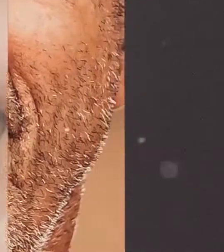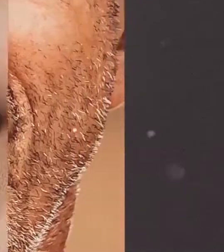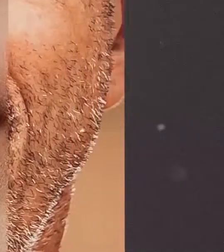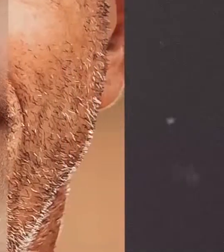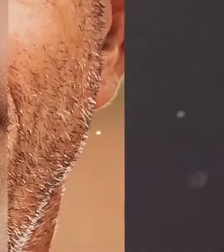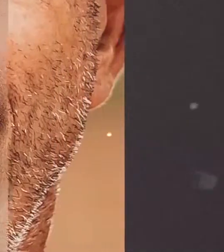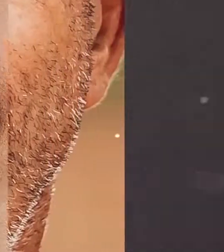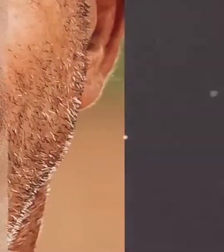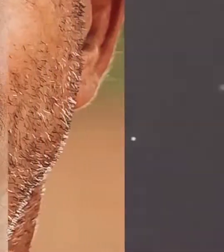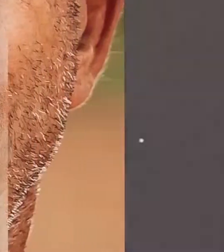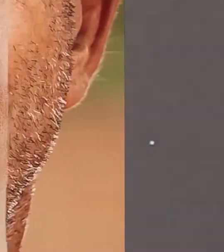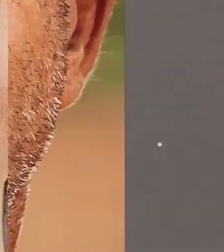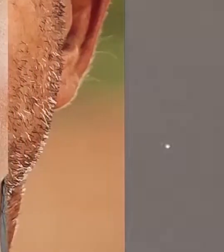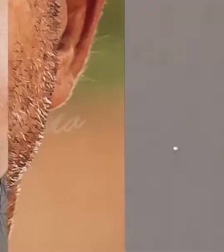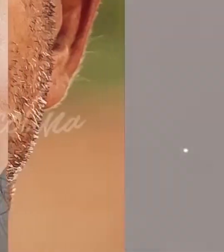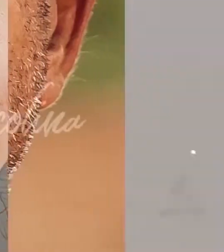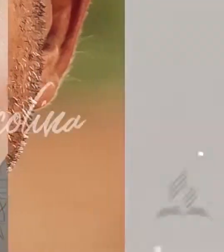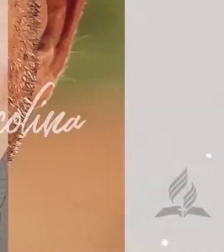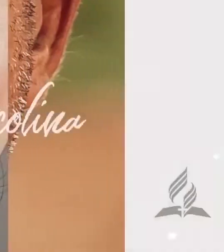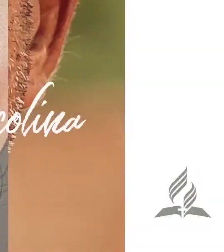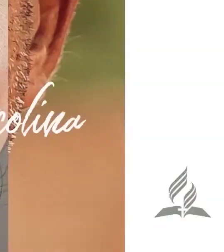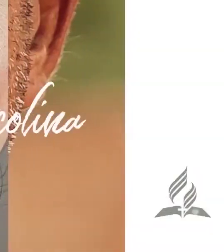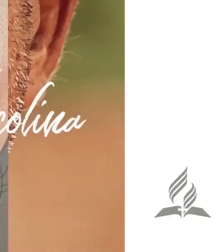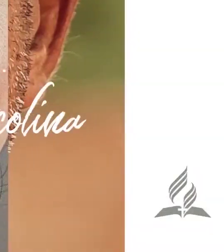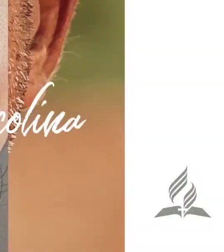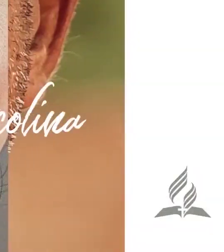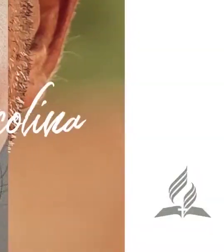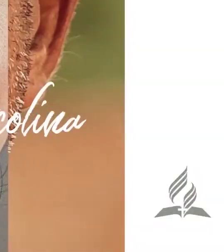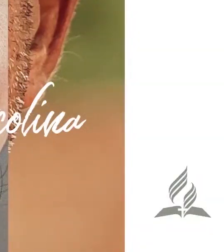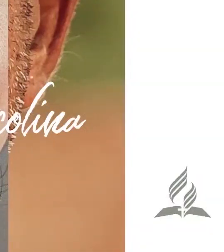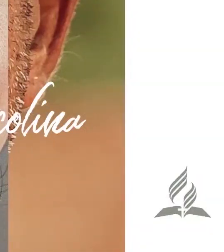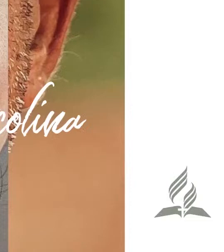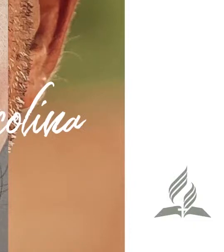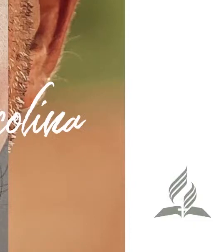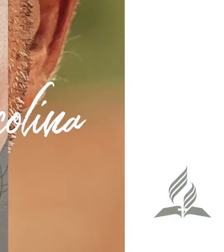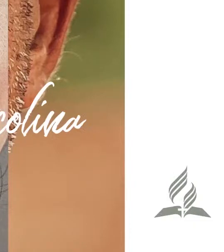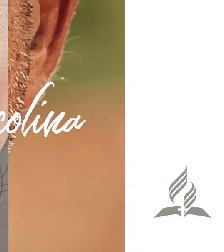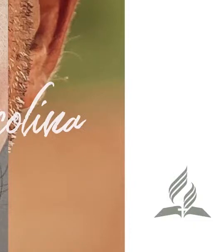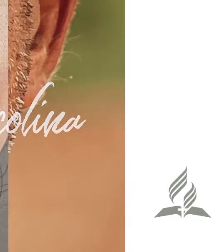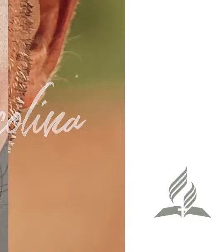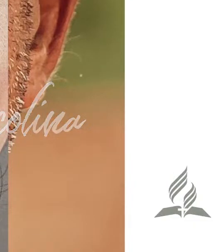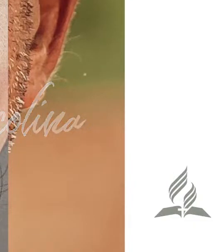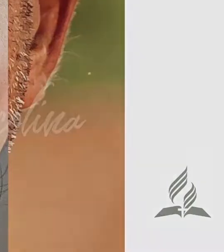Vai e Vede. História de hoje, Marcolina.